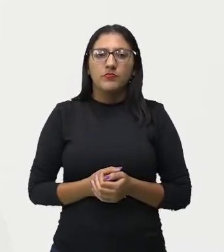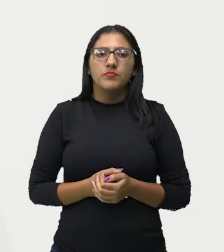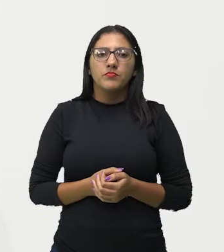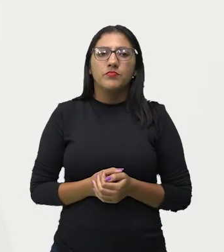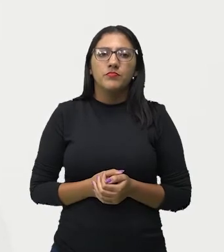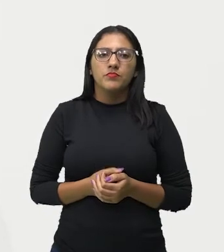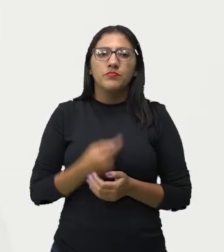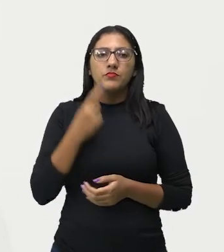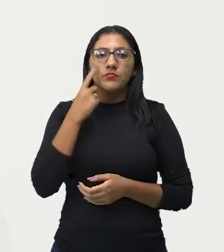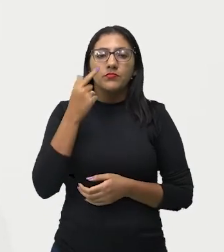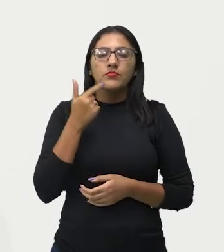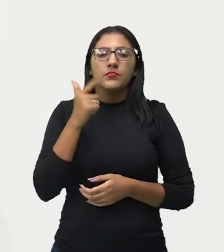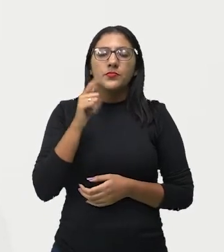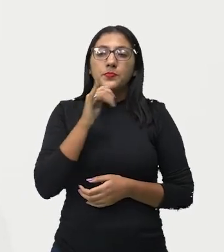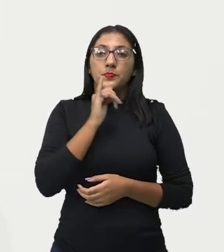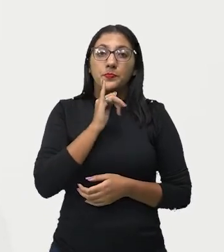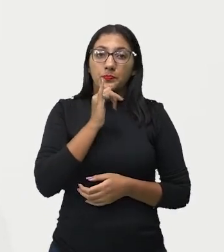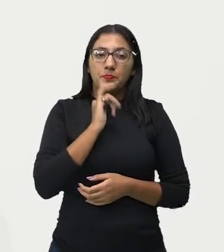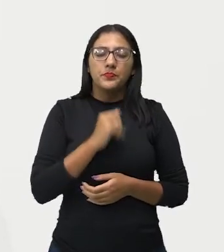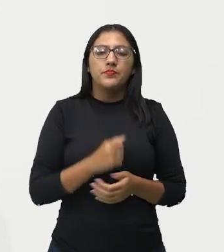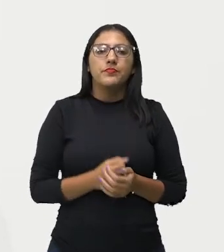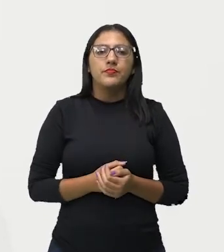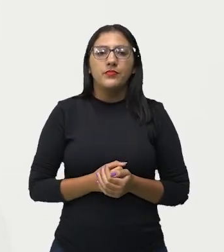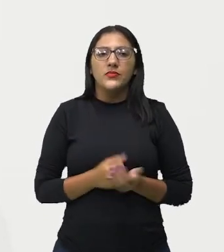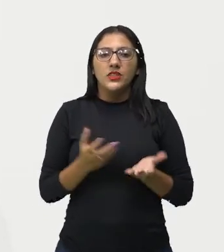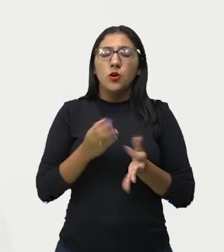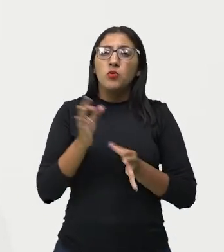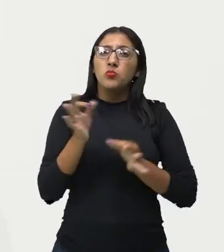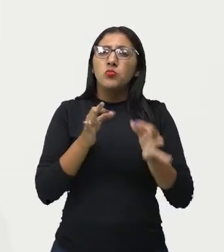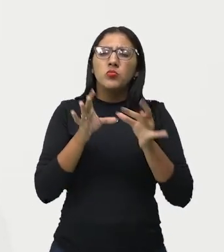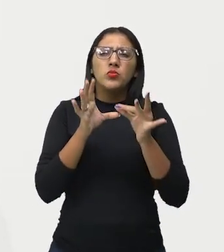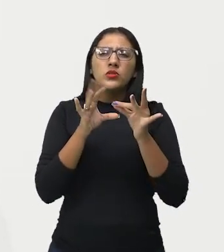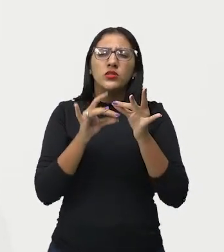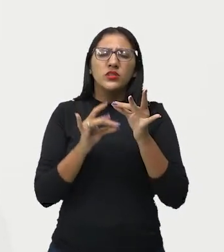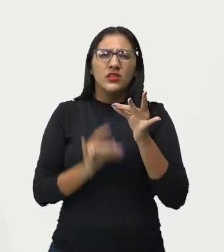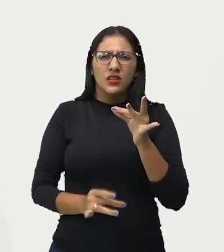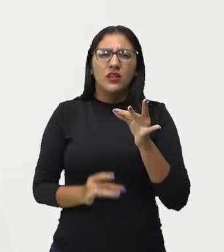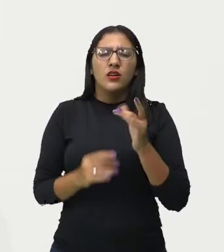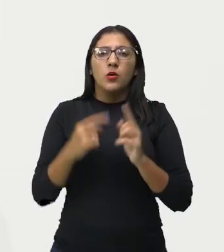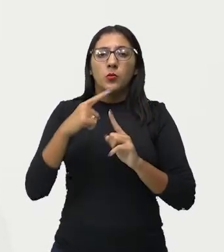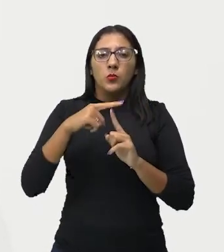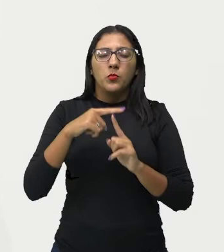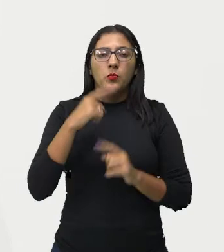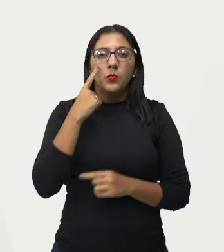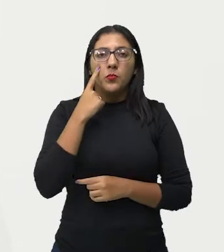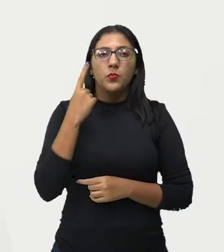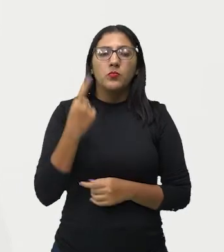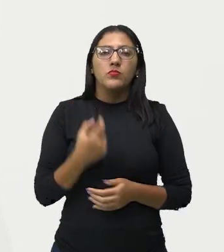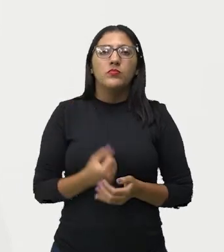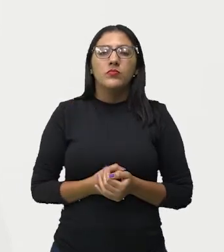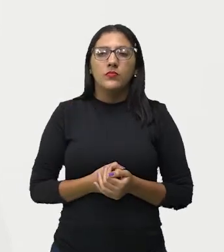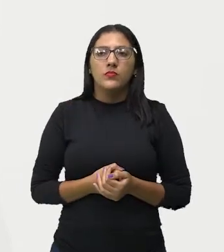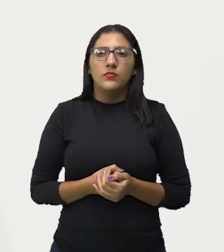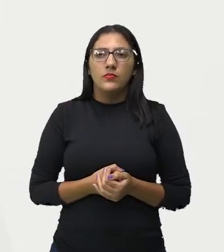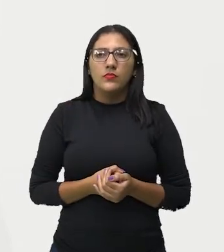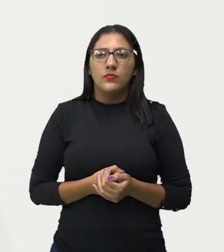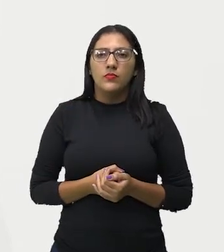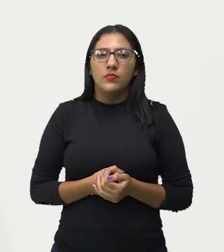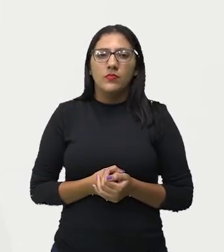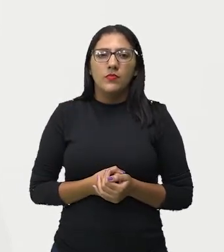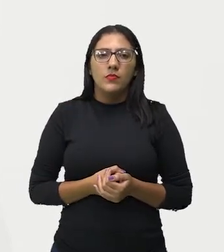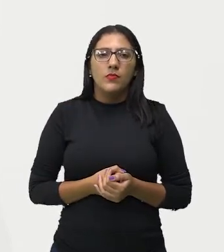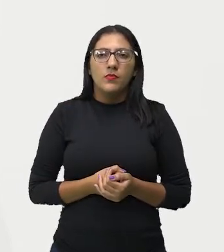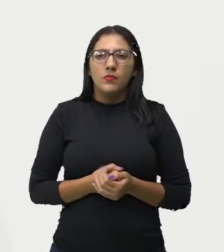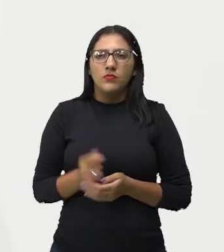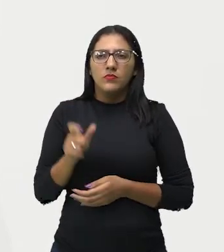nossa próxima cartela. Que o professor, nós vamos detalhar aqui quem são esses termos, olha só. Jorge